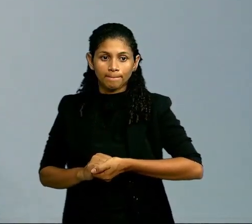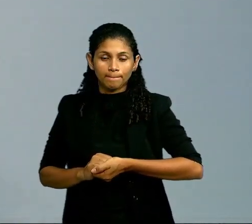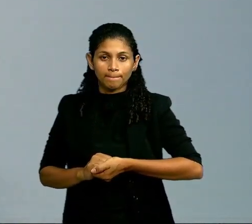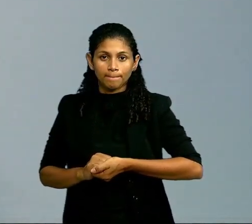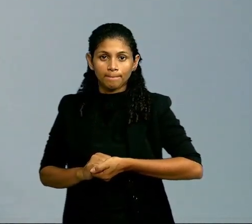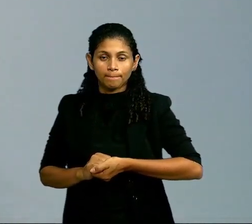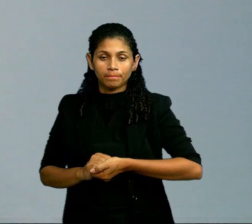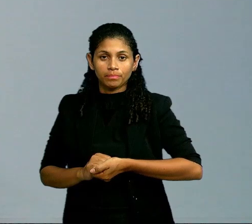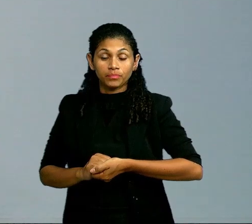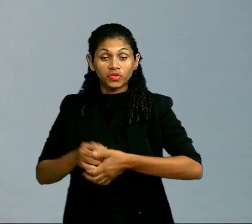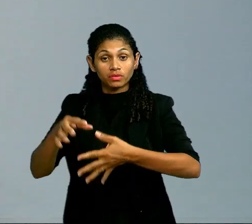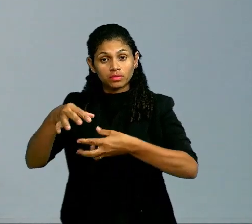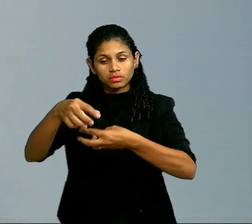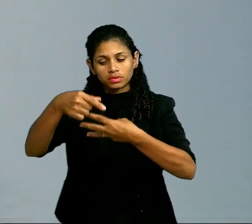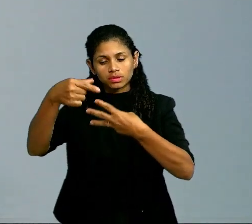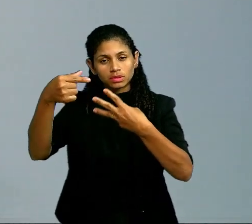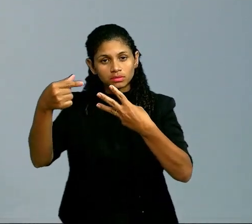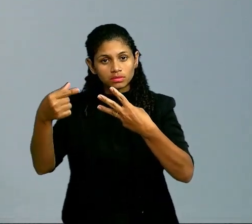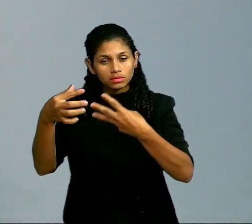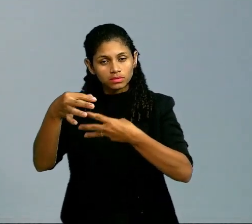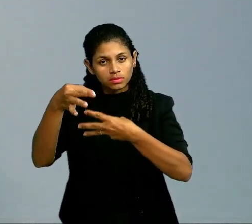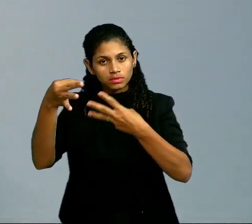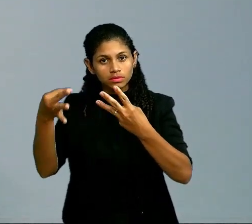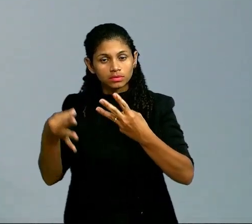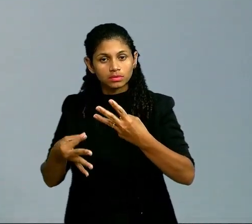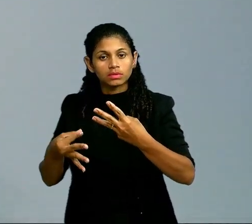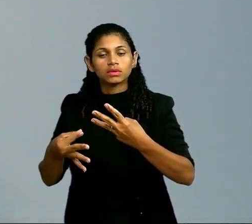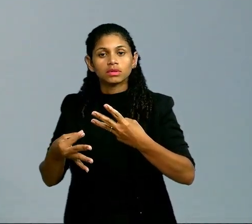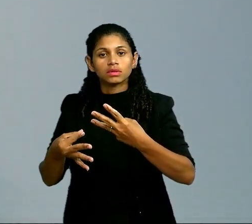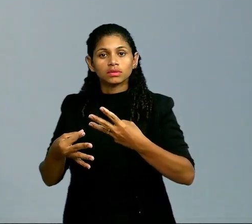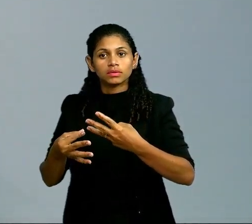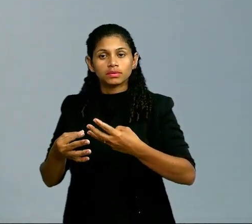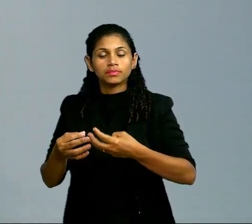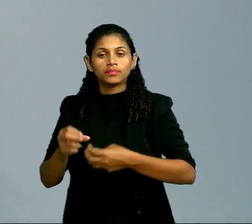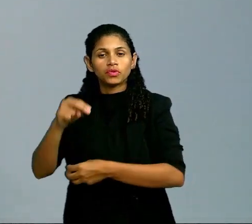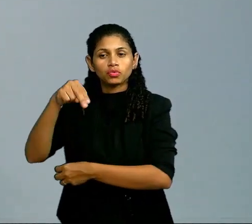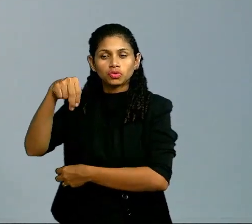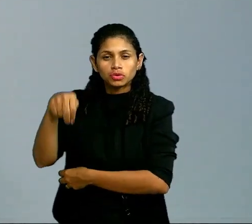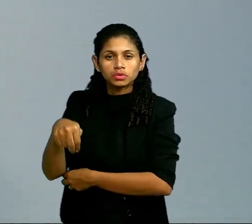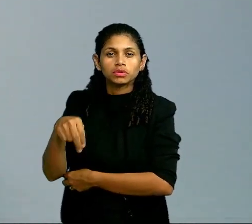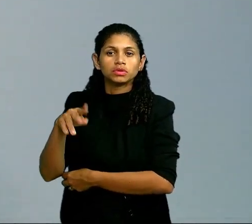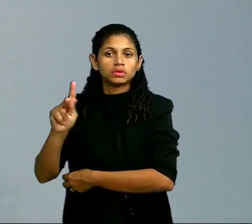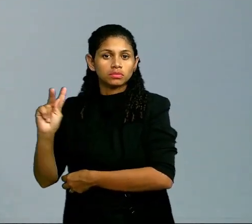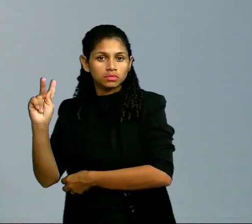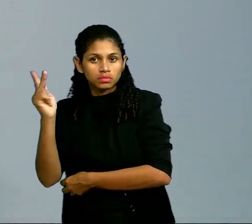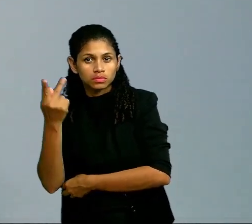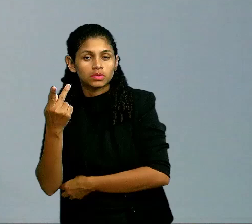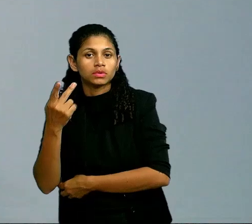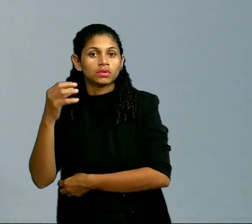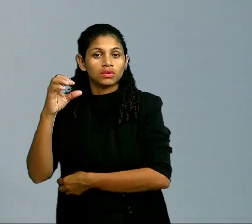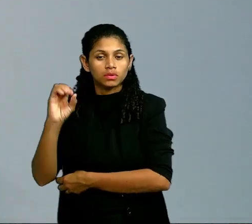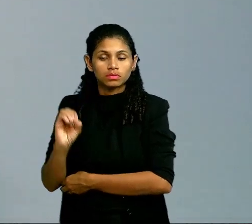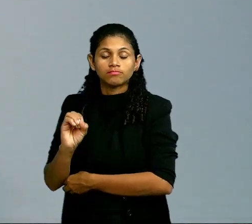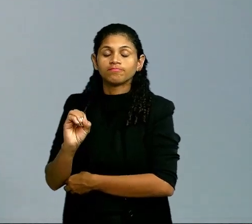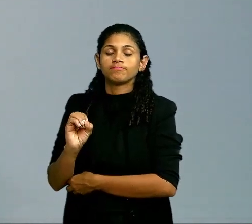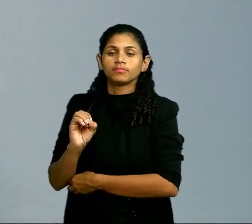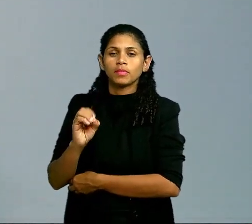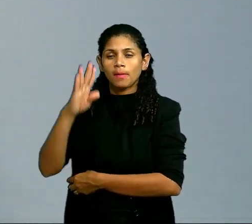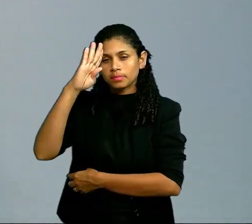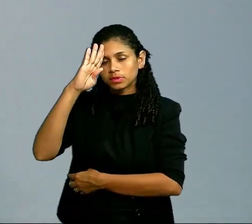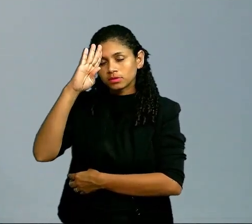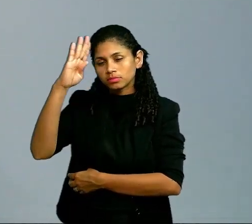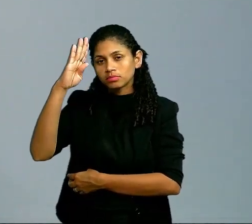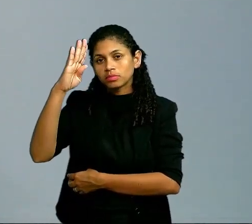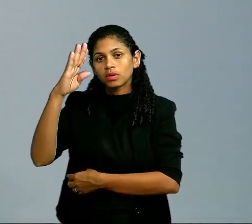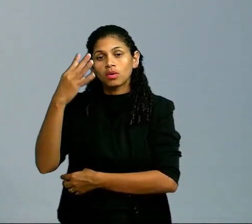Então, esses elementos, carbono, oxigênio, nitrogênio e hidrogênio, são basicamente os 4 elementos que regem